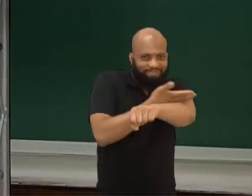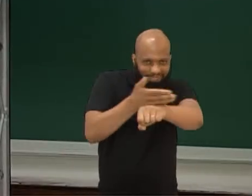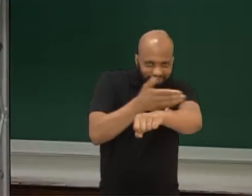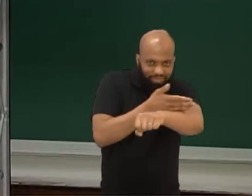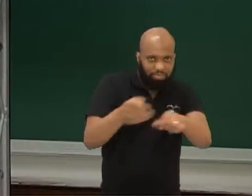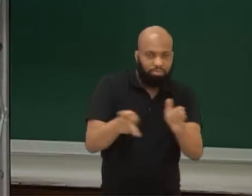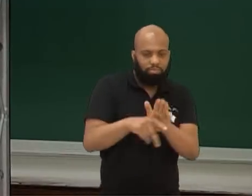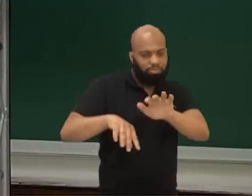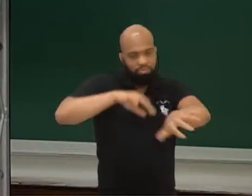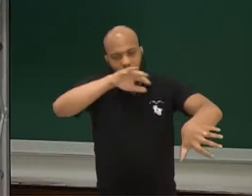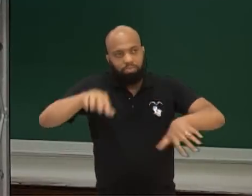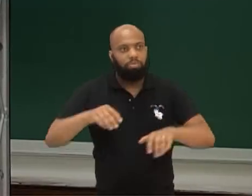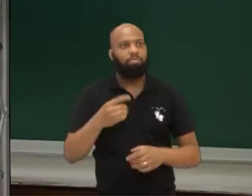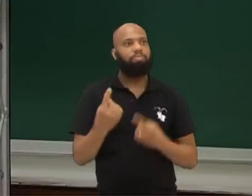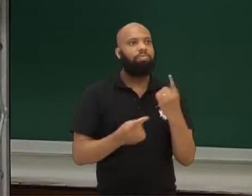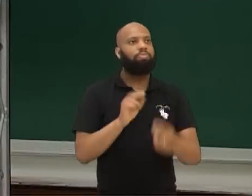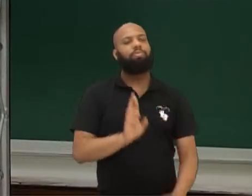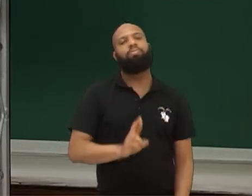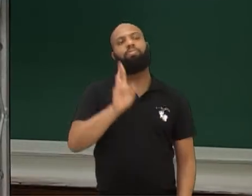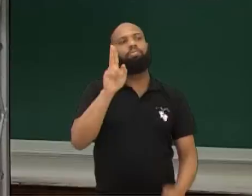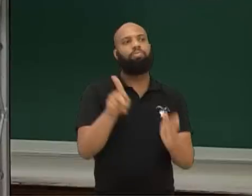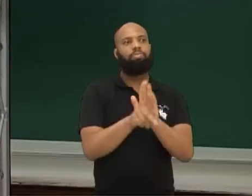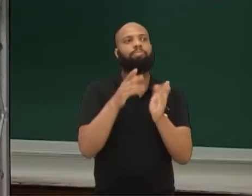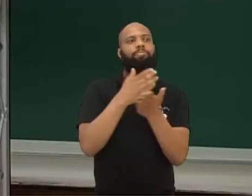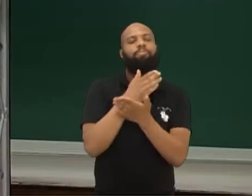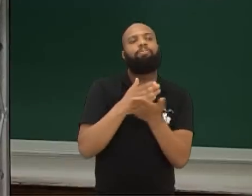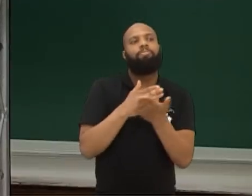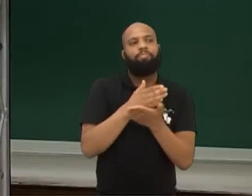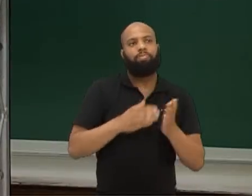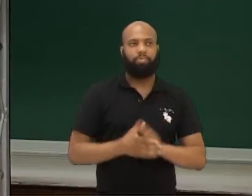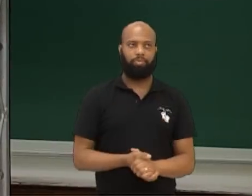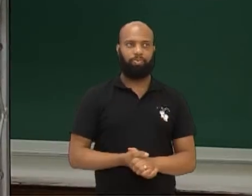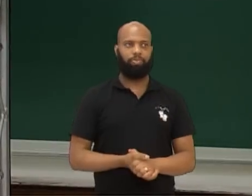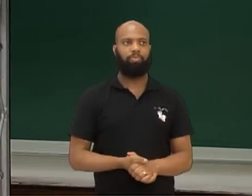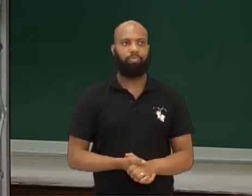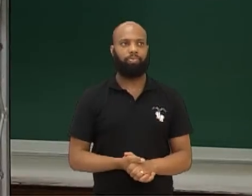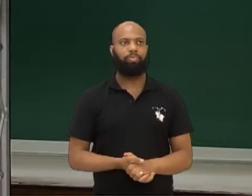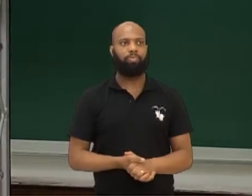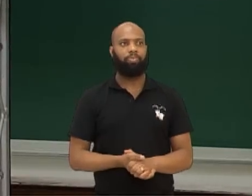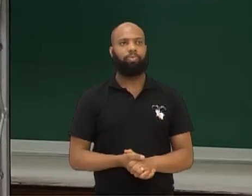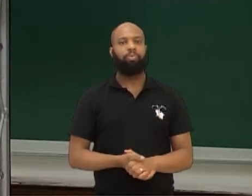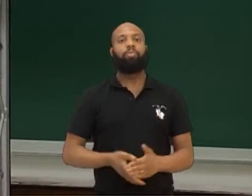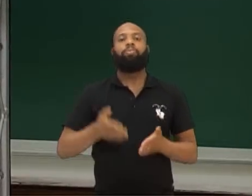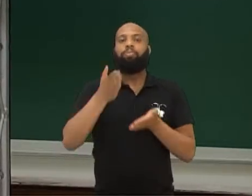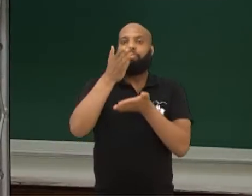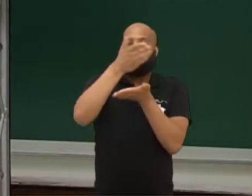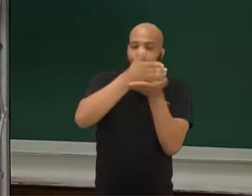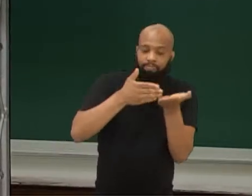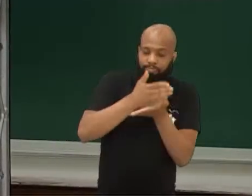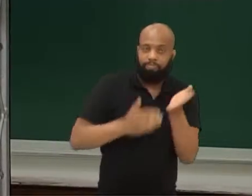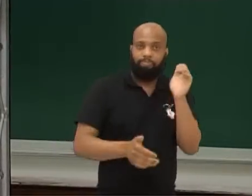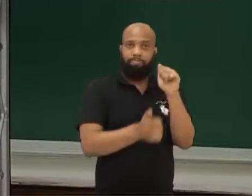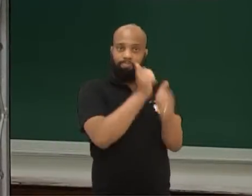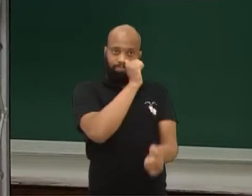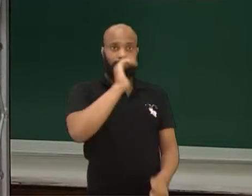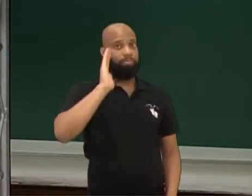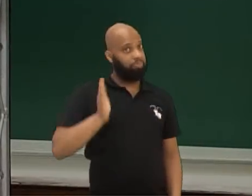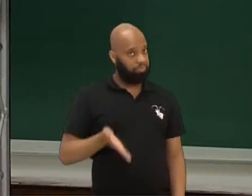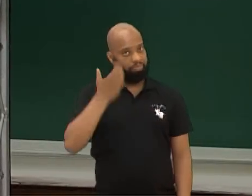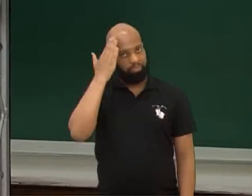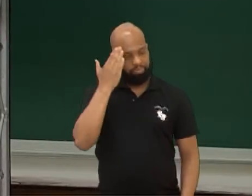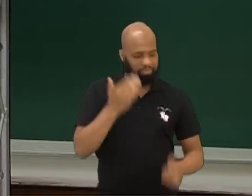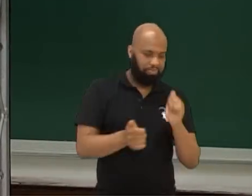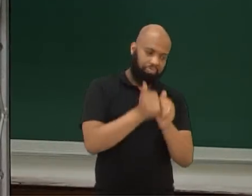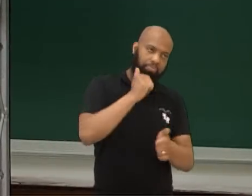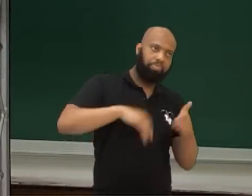qual desses dois que representa a metade? Metade da metade, vamos dizer assim, ó. Metade é o futebol. Ó,